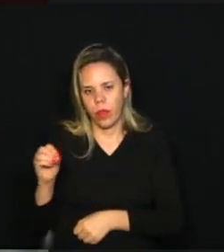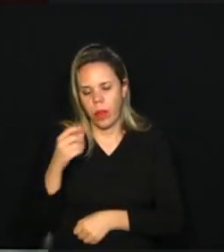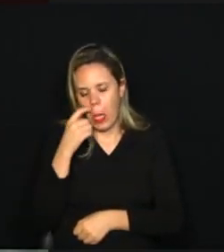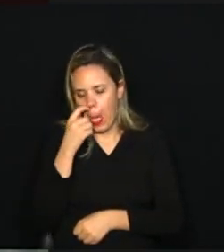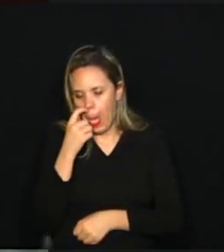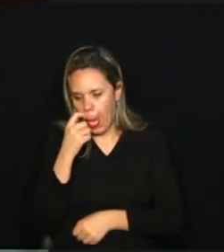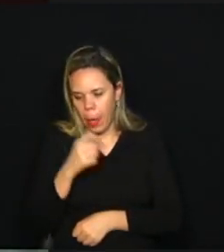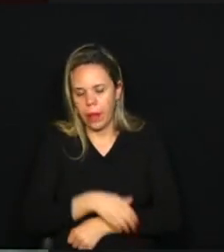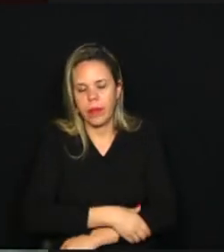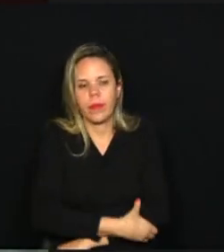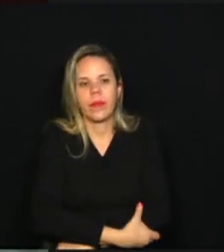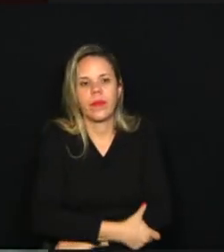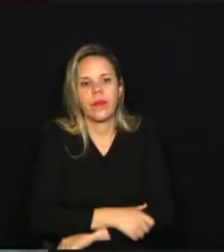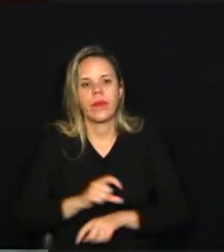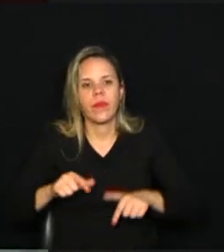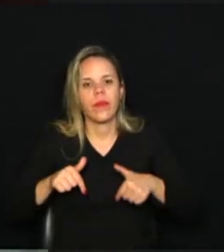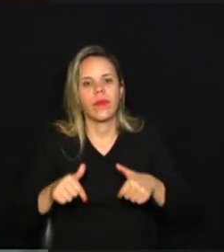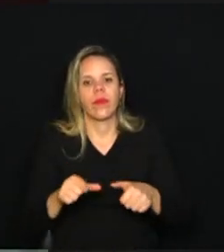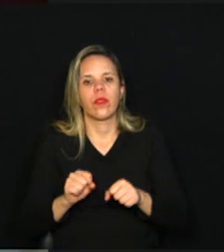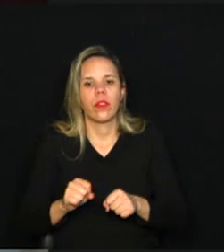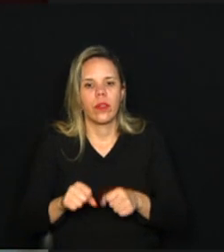de diagnóstico da força-tarefa,